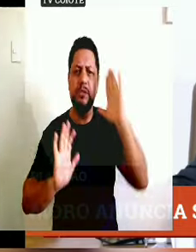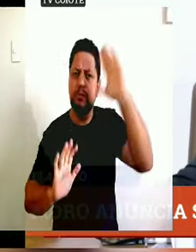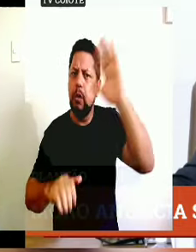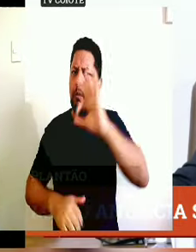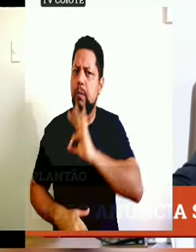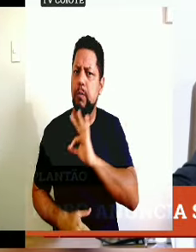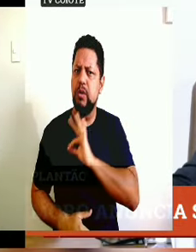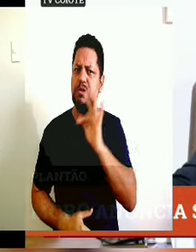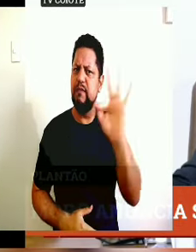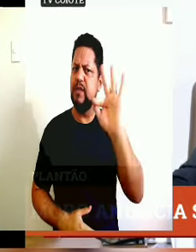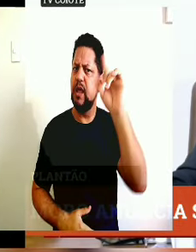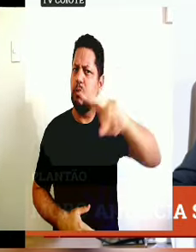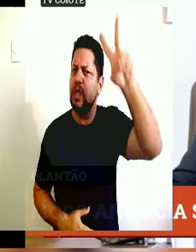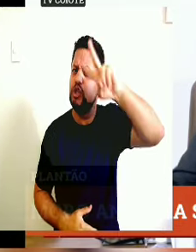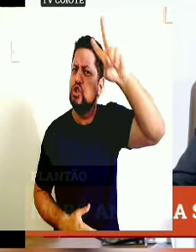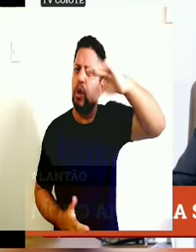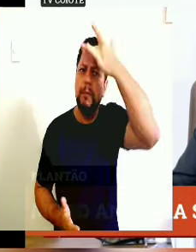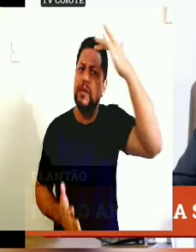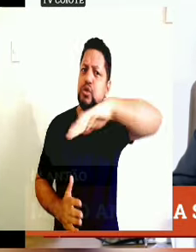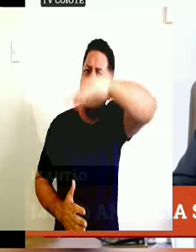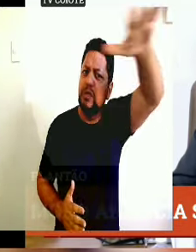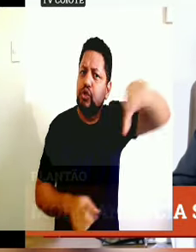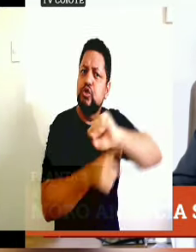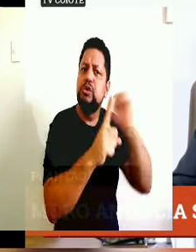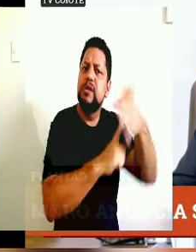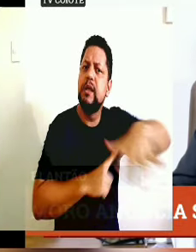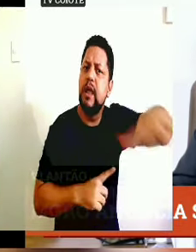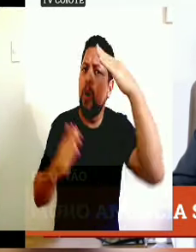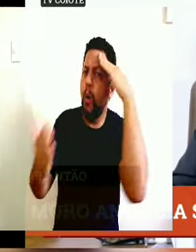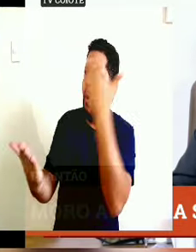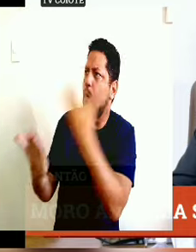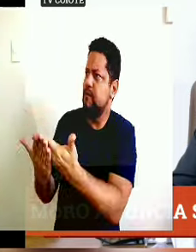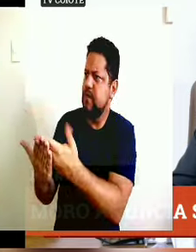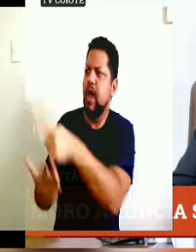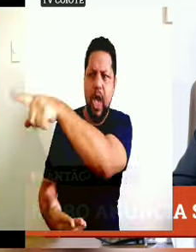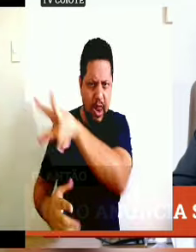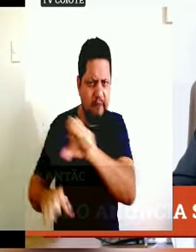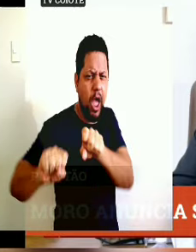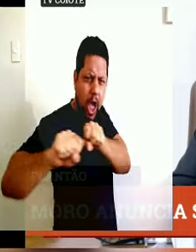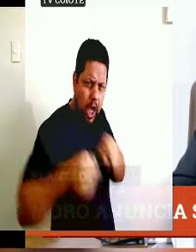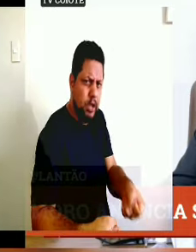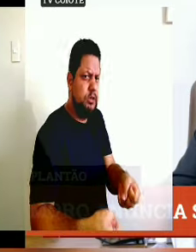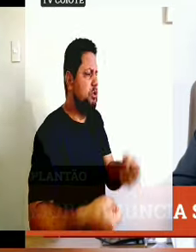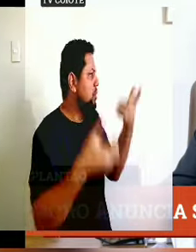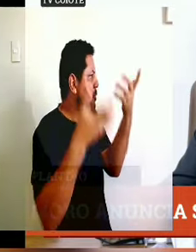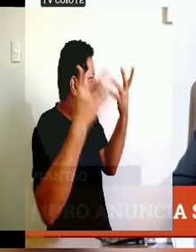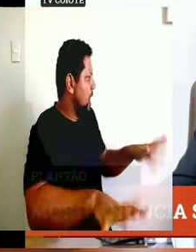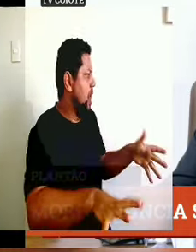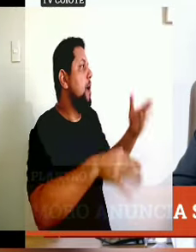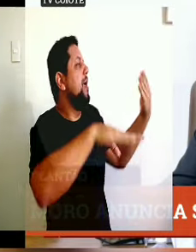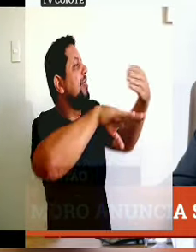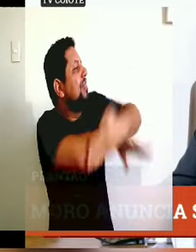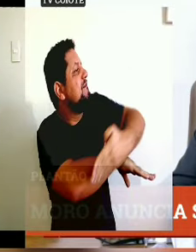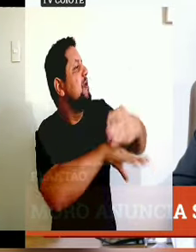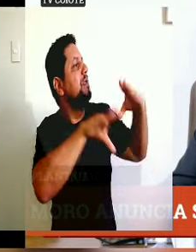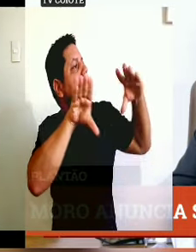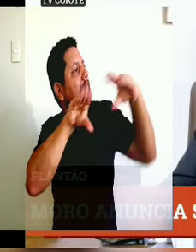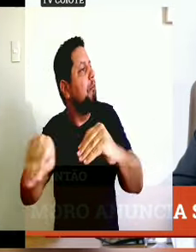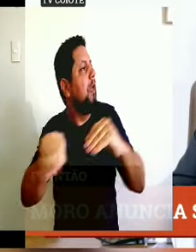Polícia Federal tem uma história, ela vai também resistir a qualquer espécie de interferência política, quem